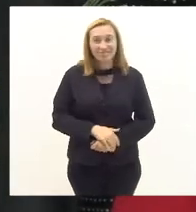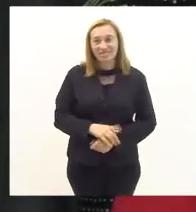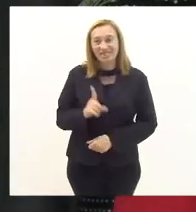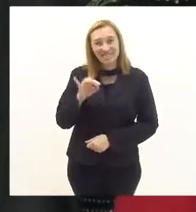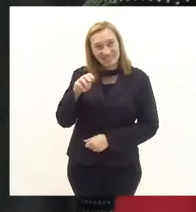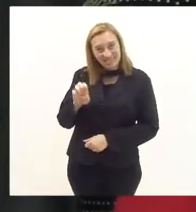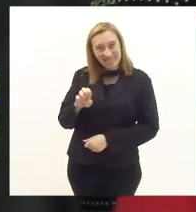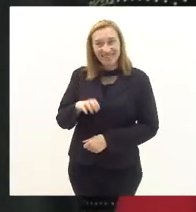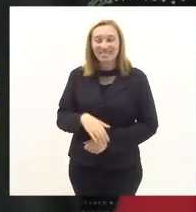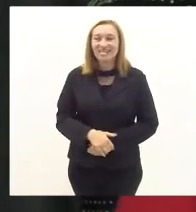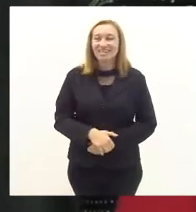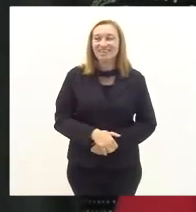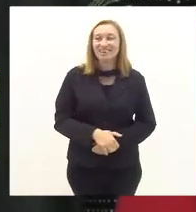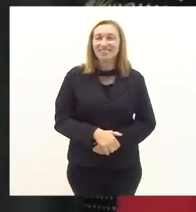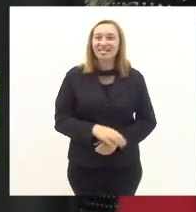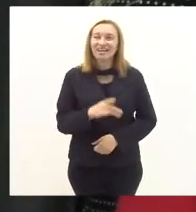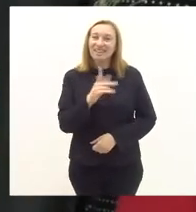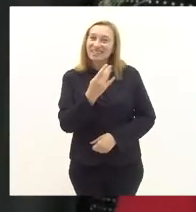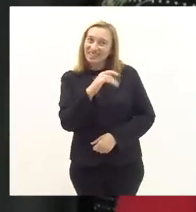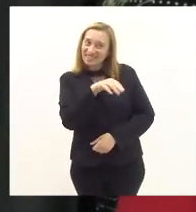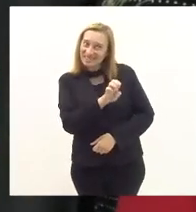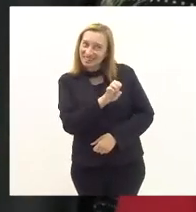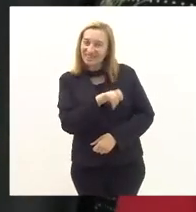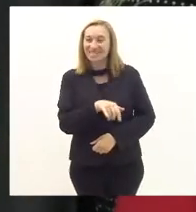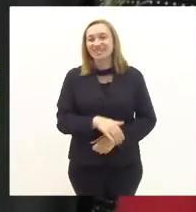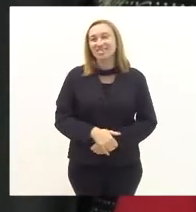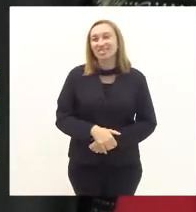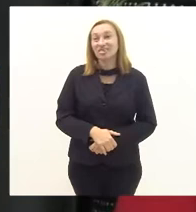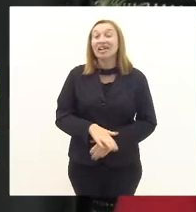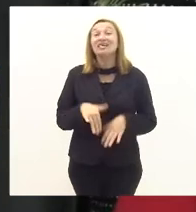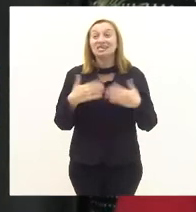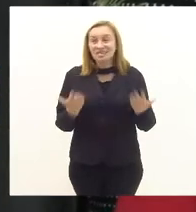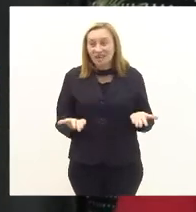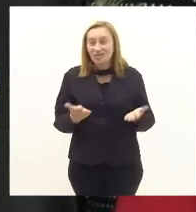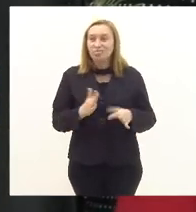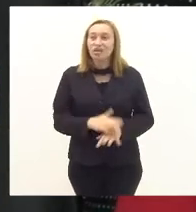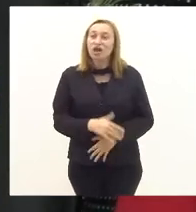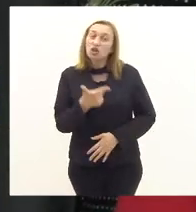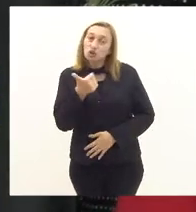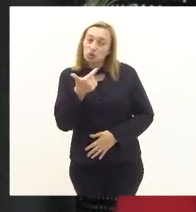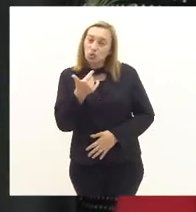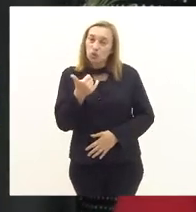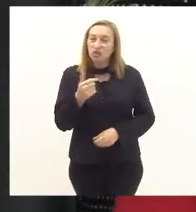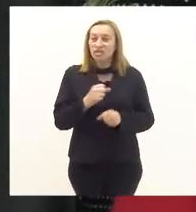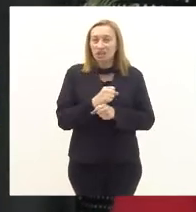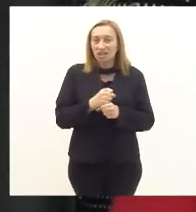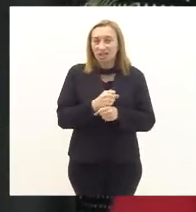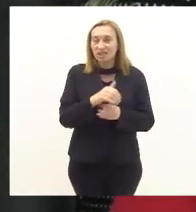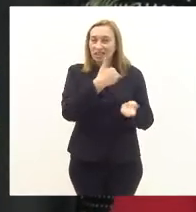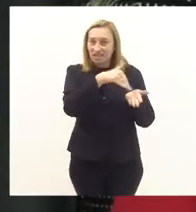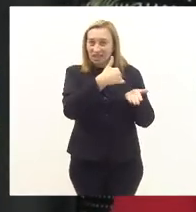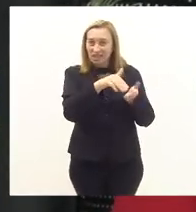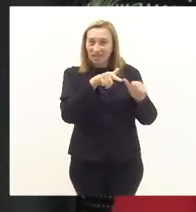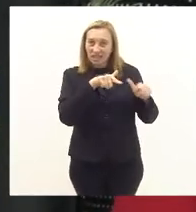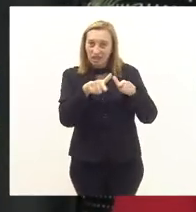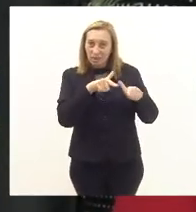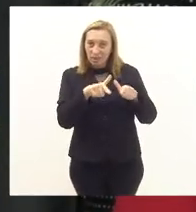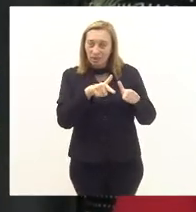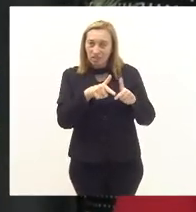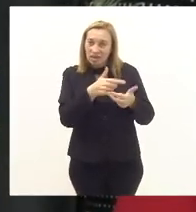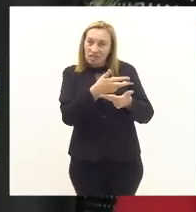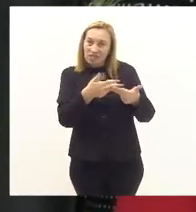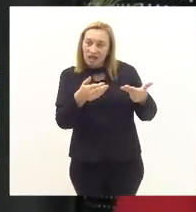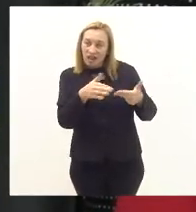Denise, Hernani. Então, eu estou há 12 anos na Secretaria de Trabalho, passei por